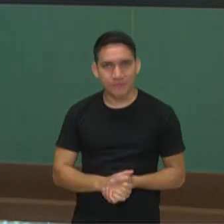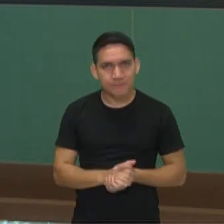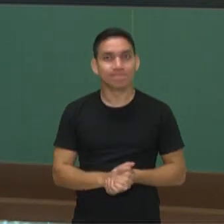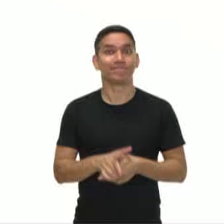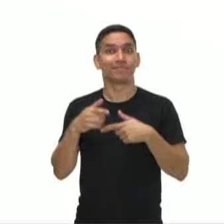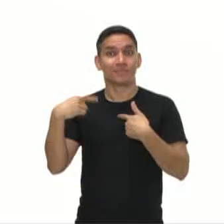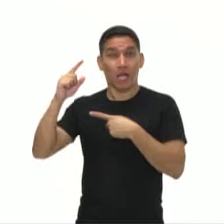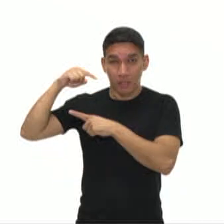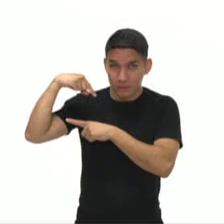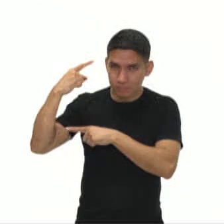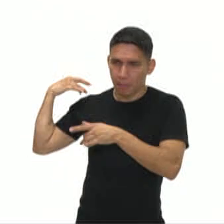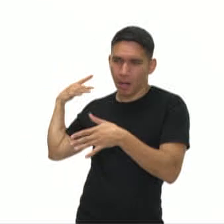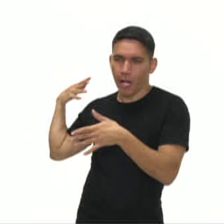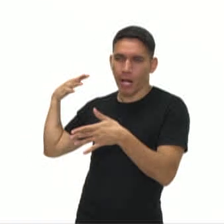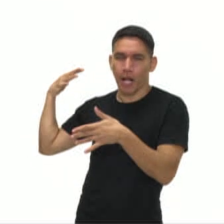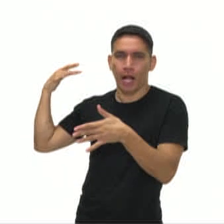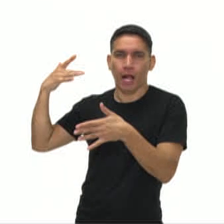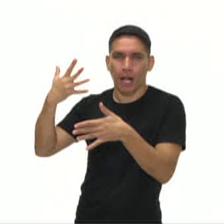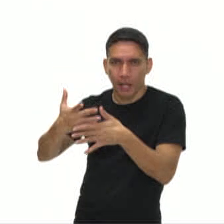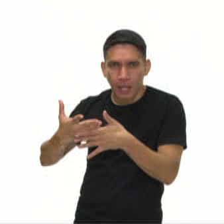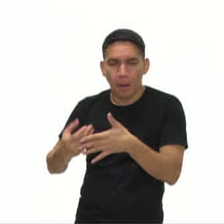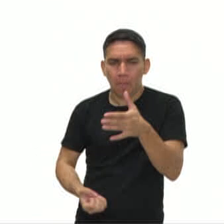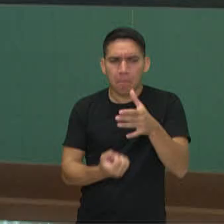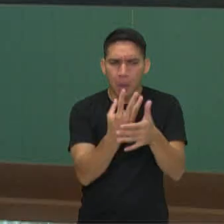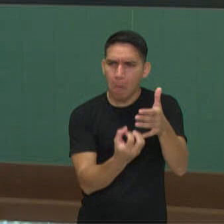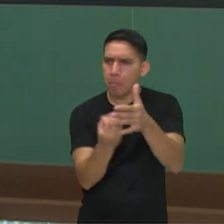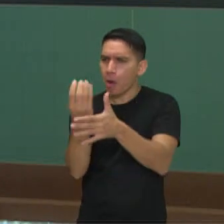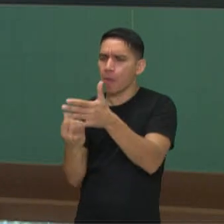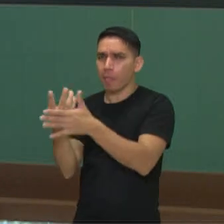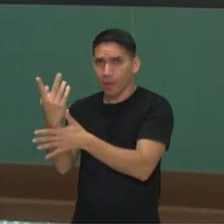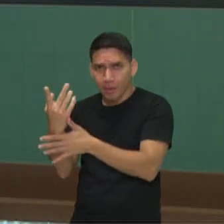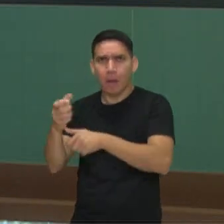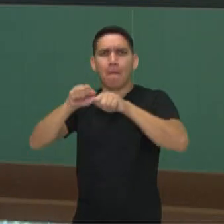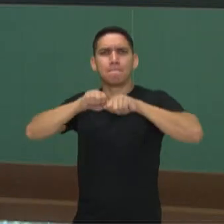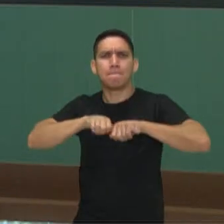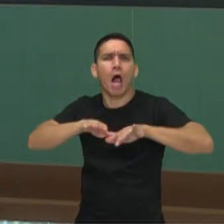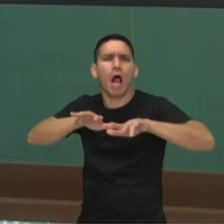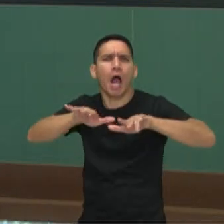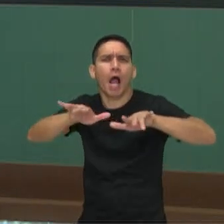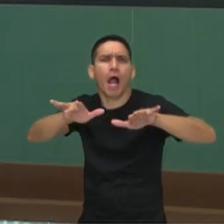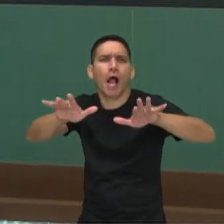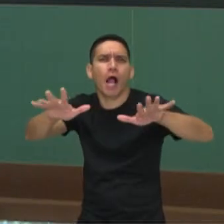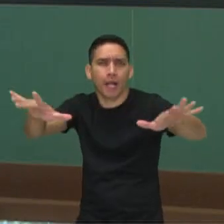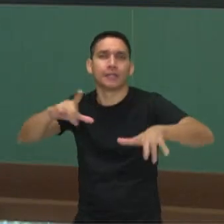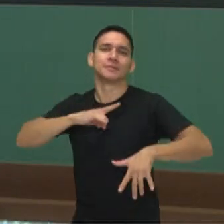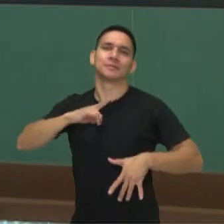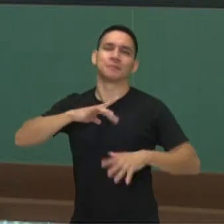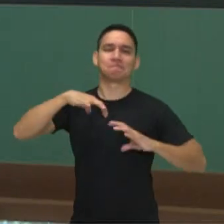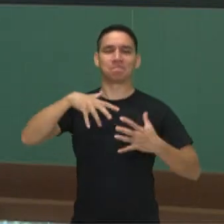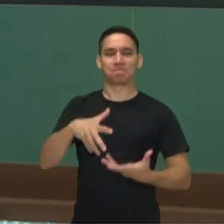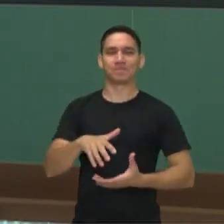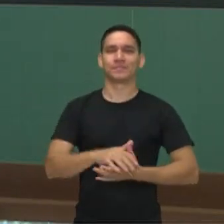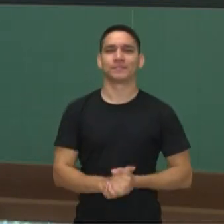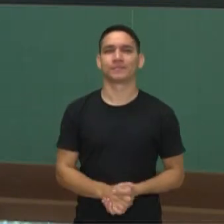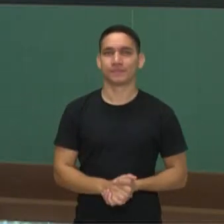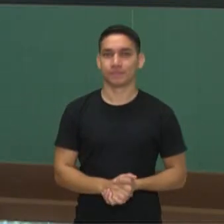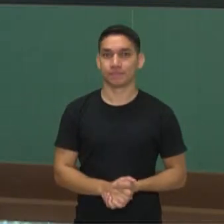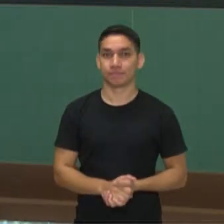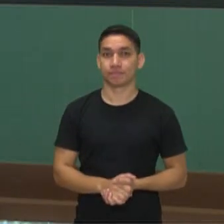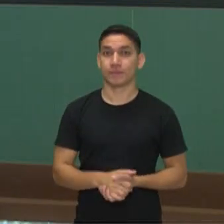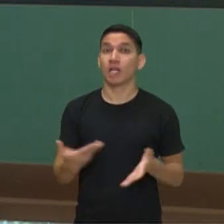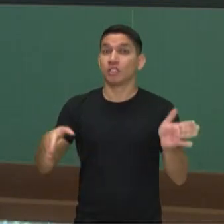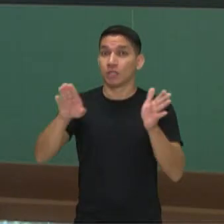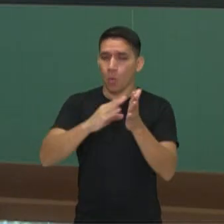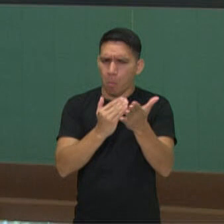E após todos estes feitos, ele se popularizou pelo mundo. Chegou